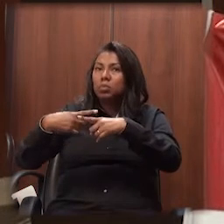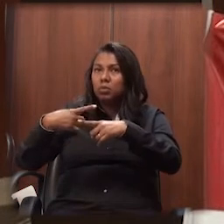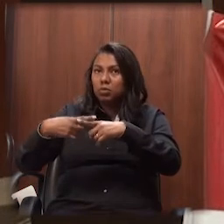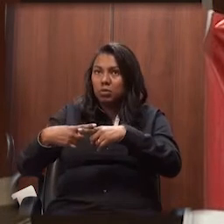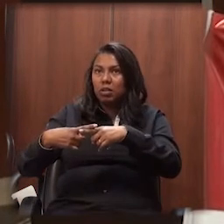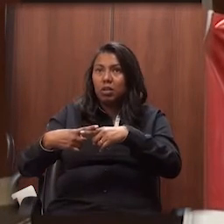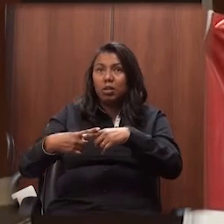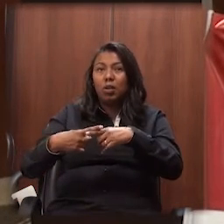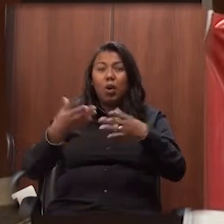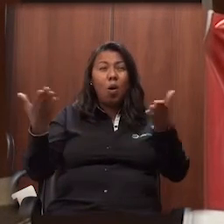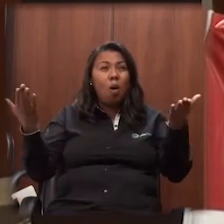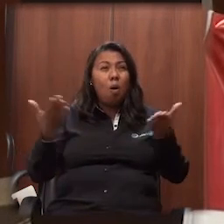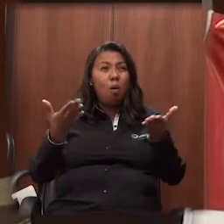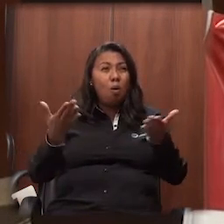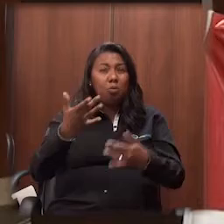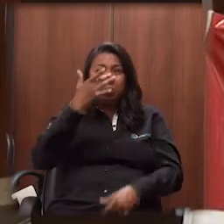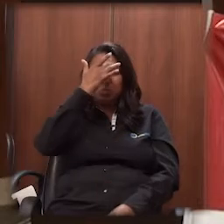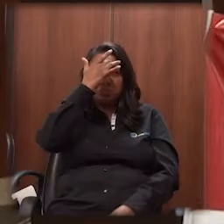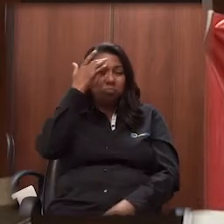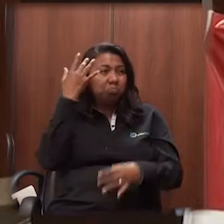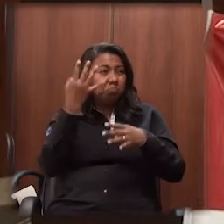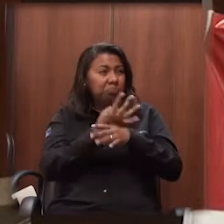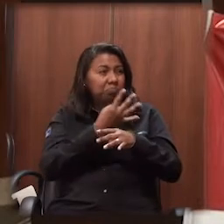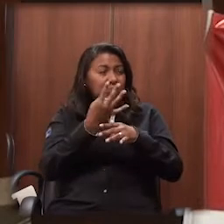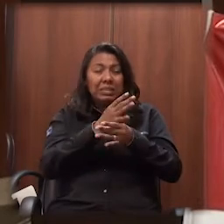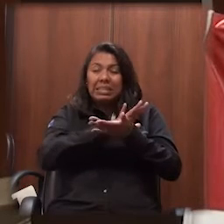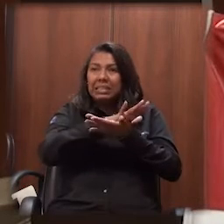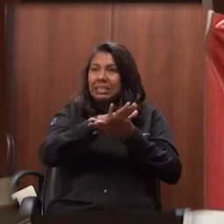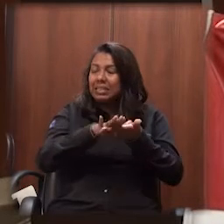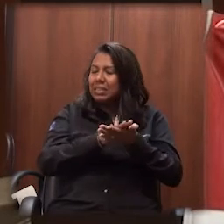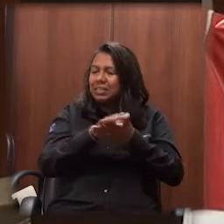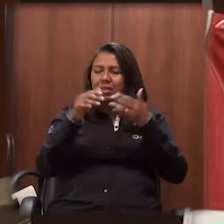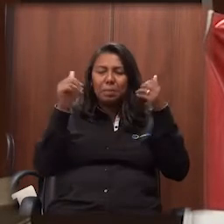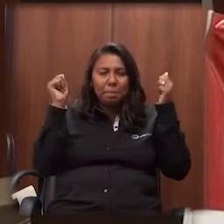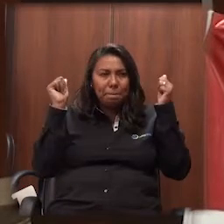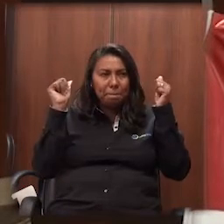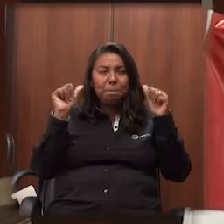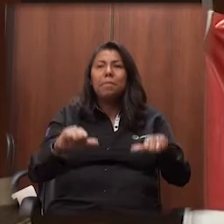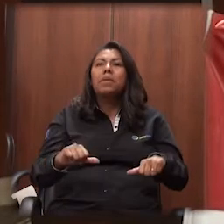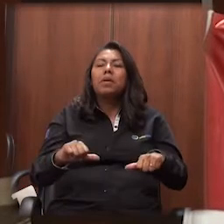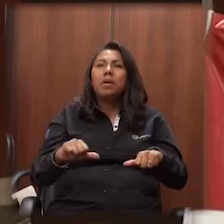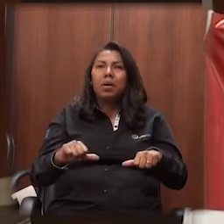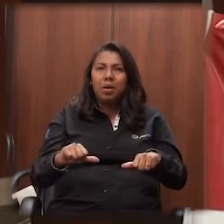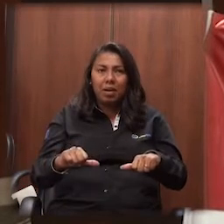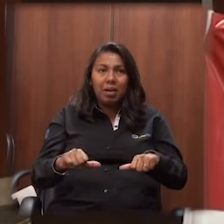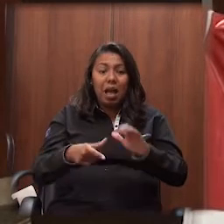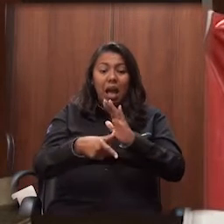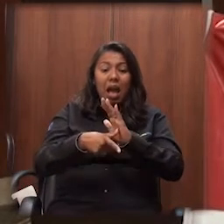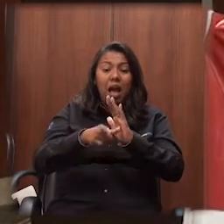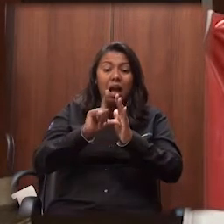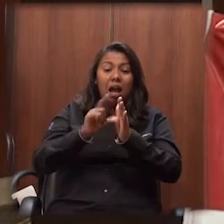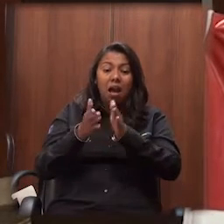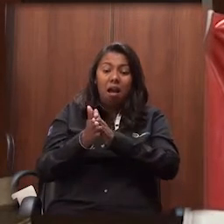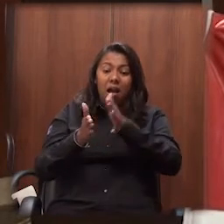pior cenário de intolerâncias do contexto contemporâneo. O pior cenário pré-eleitoral